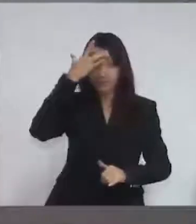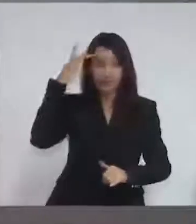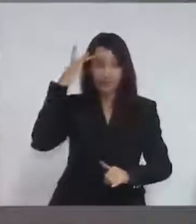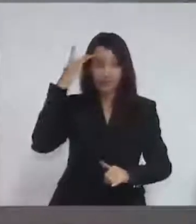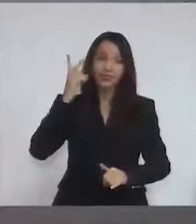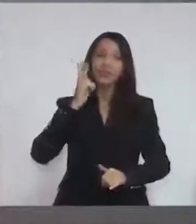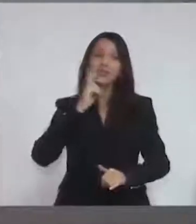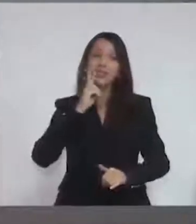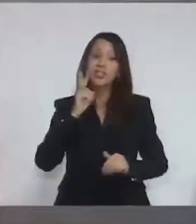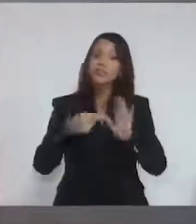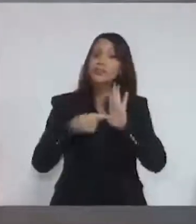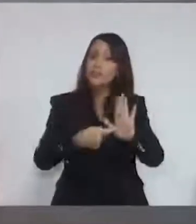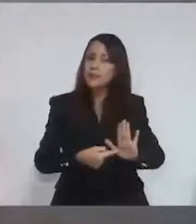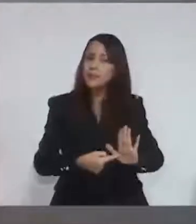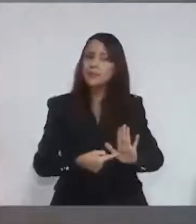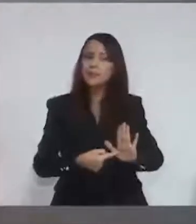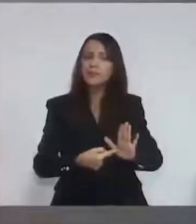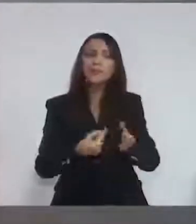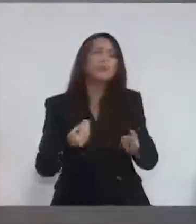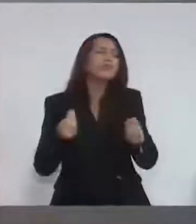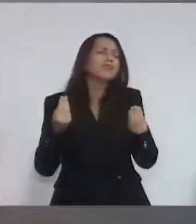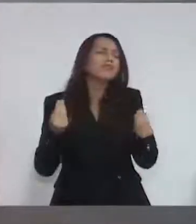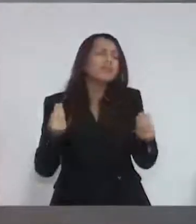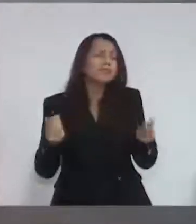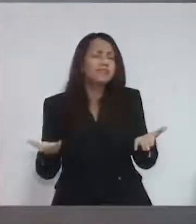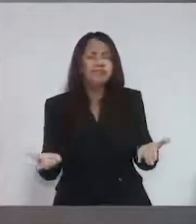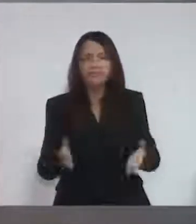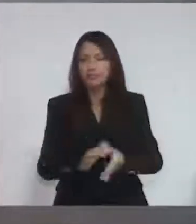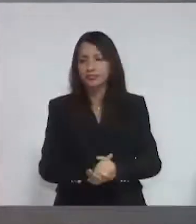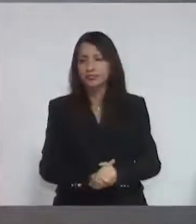mostrar isso. Como é que pode isso?